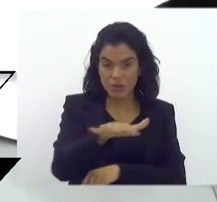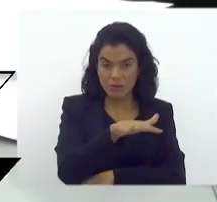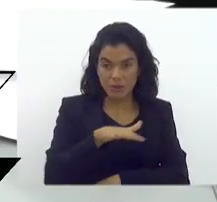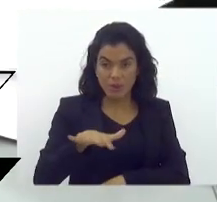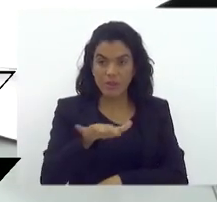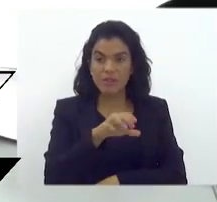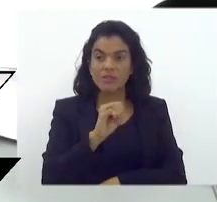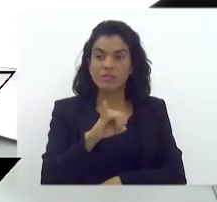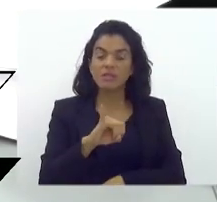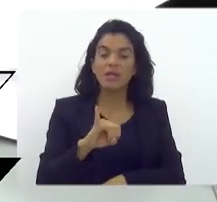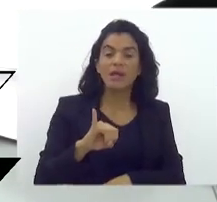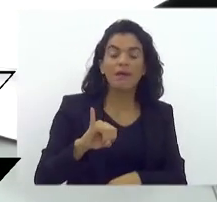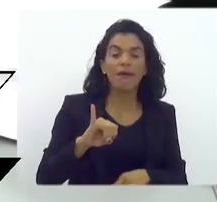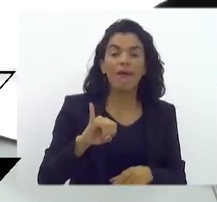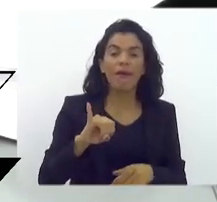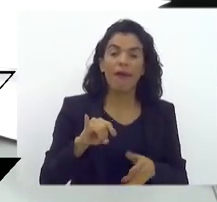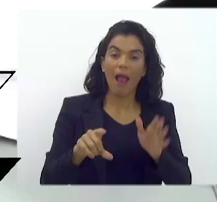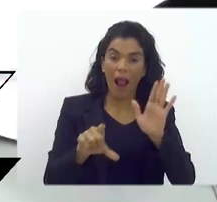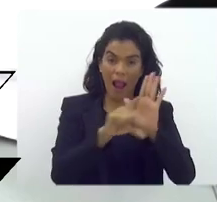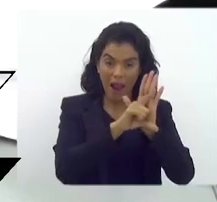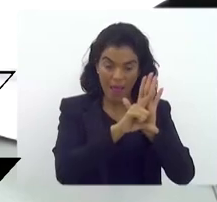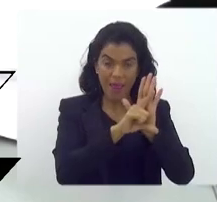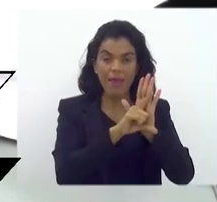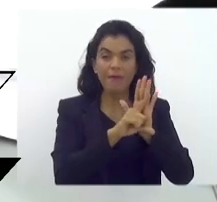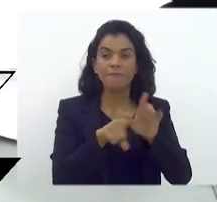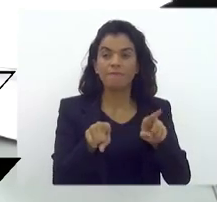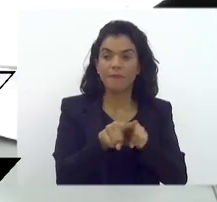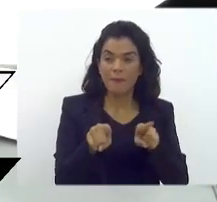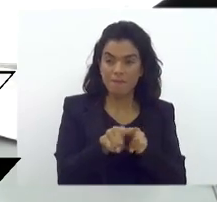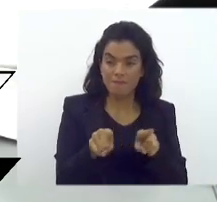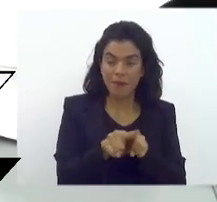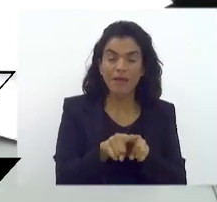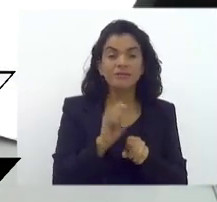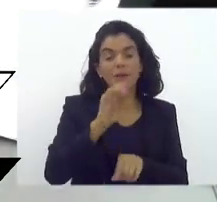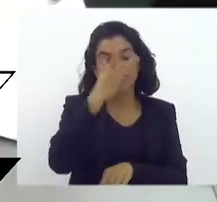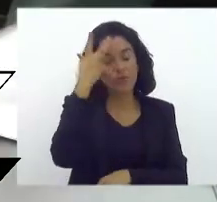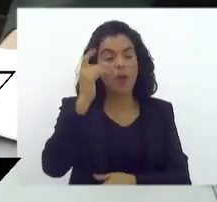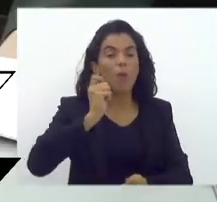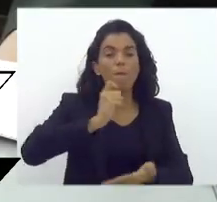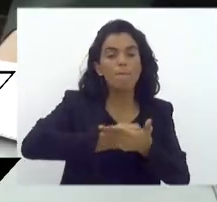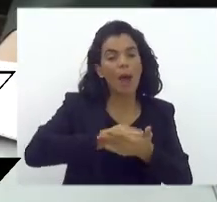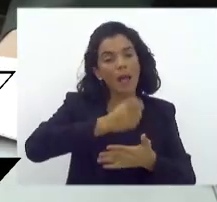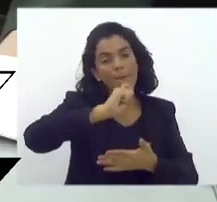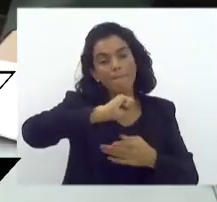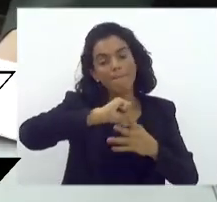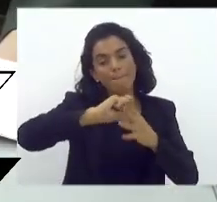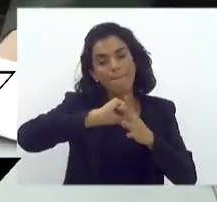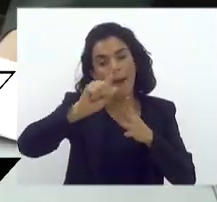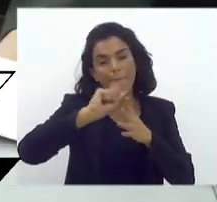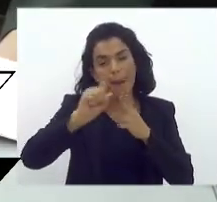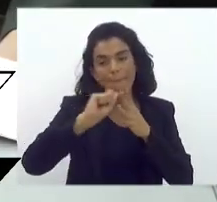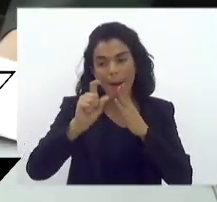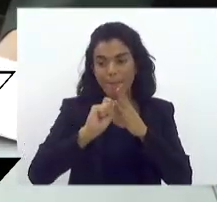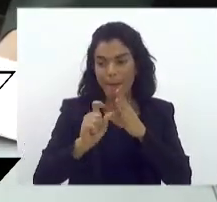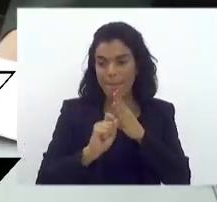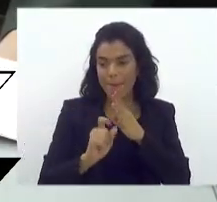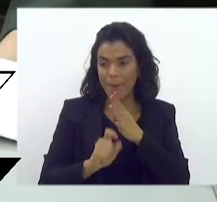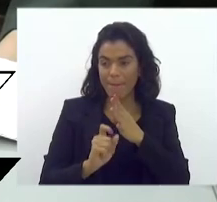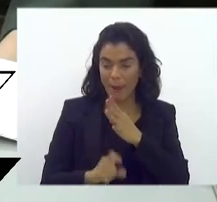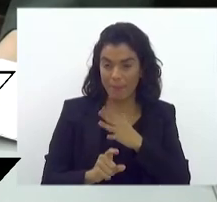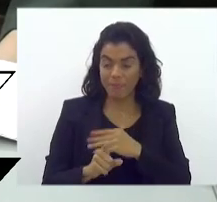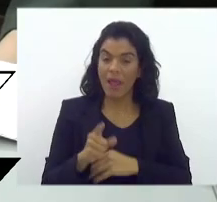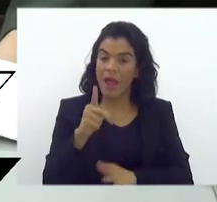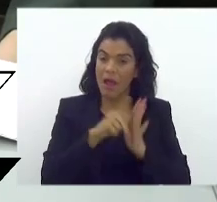infração contumaz à legislação ou de habitual inadimplência do contribuinte. Então, é